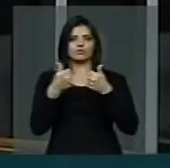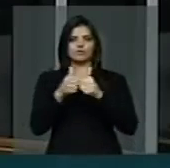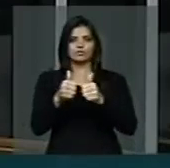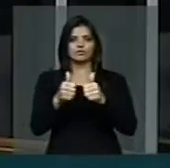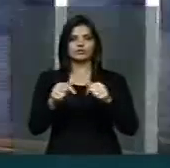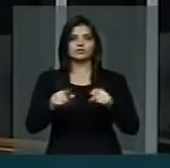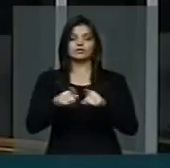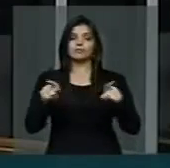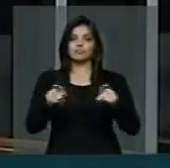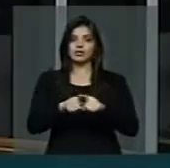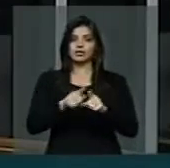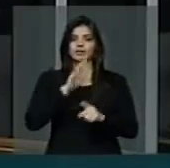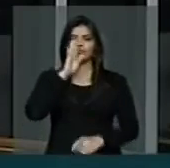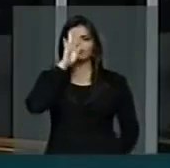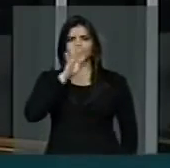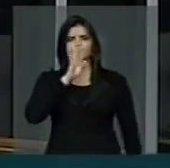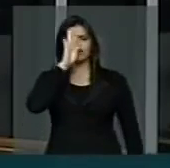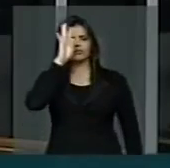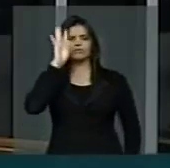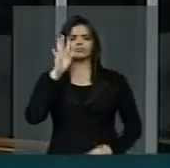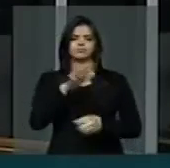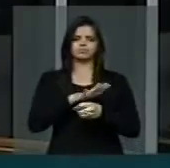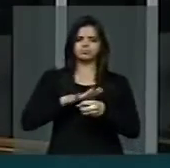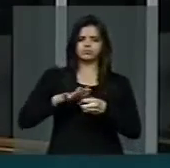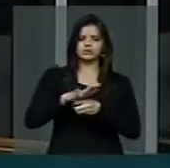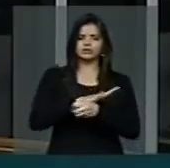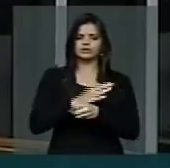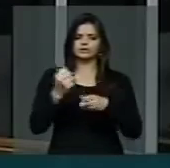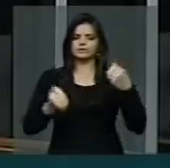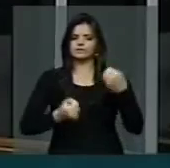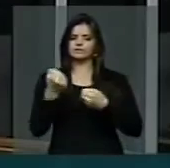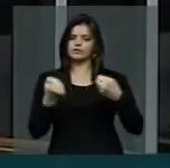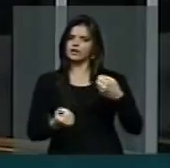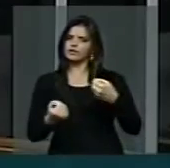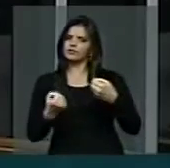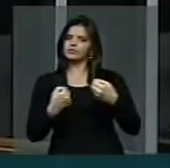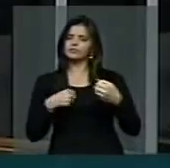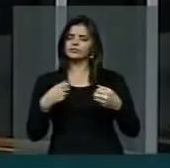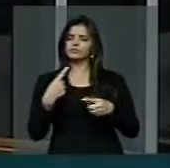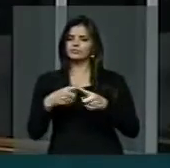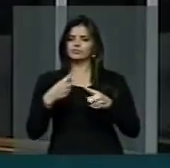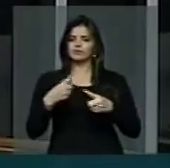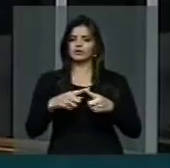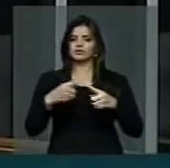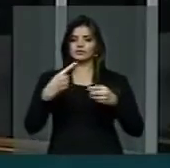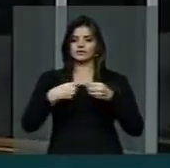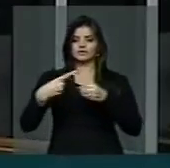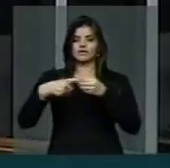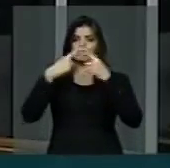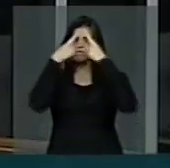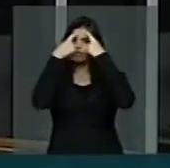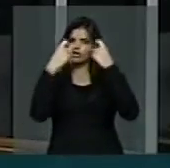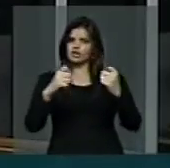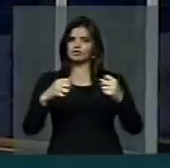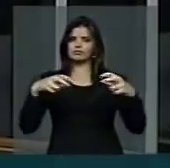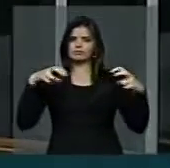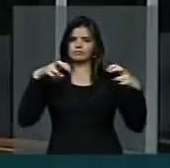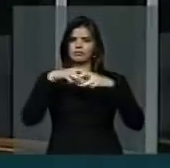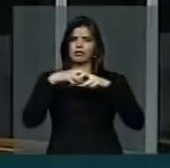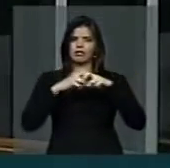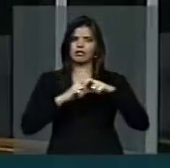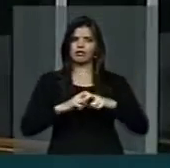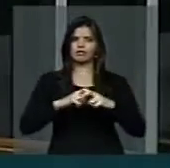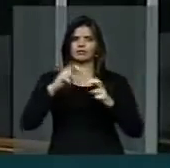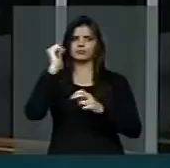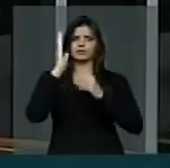Os excessos na frota de veículo dos centros urbanos se refletem na violência do trânsito, que colocam o